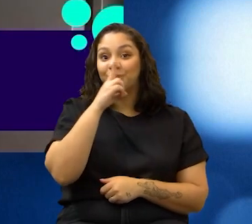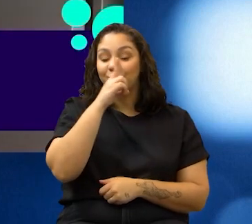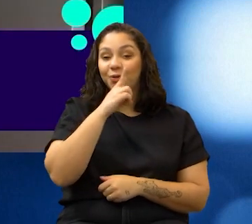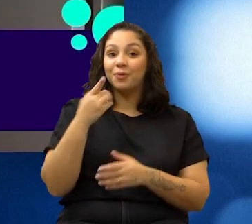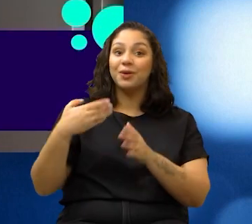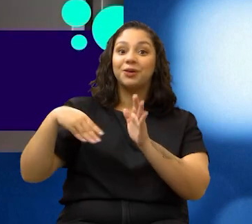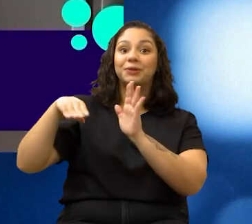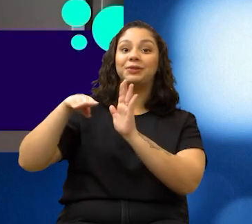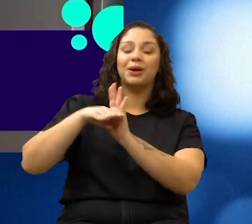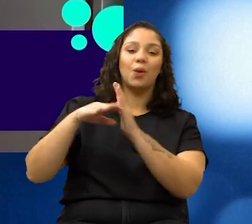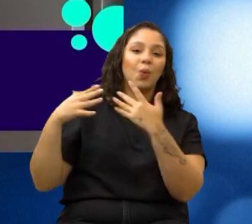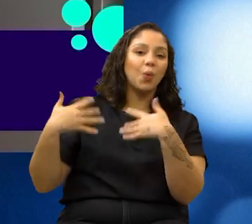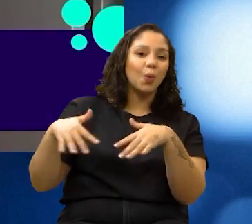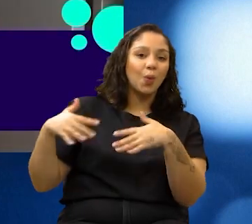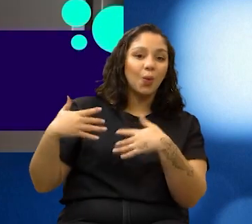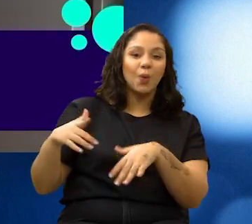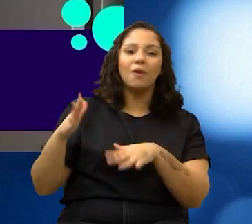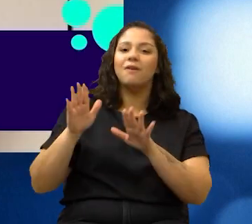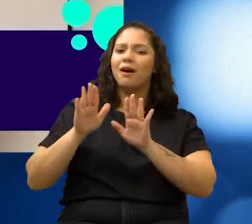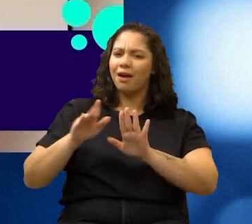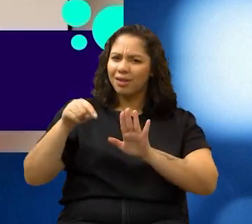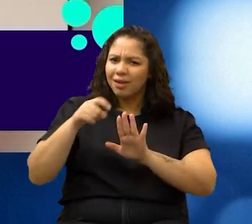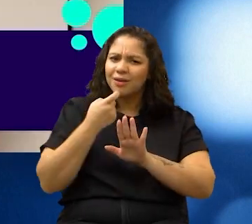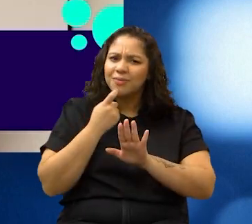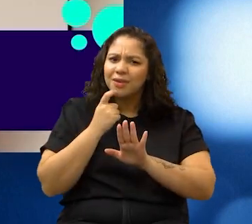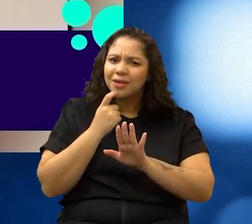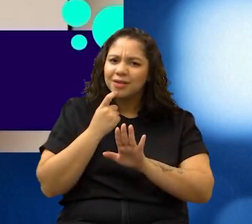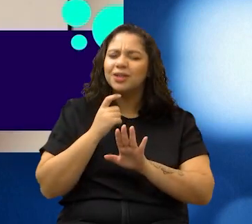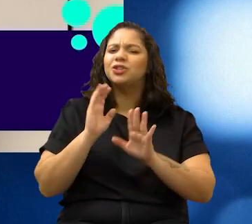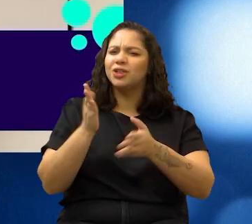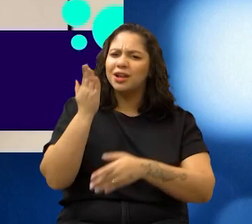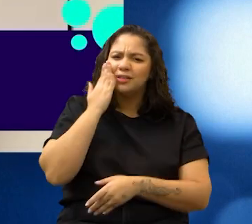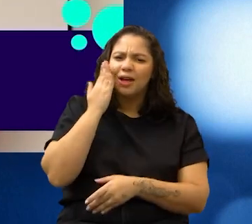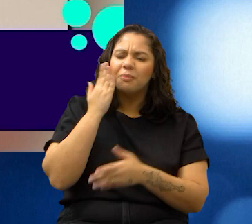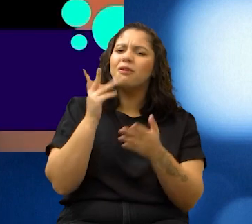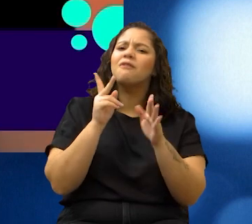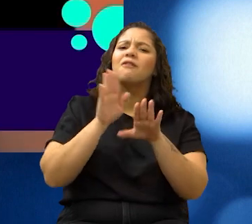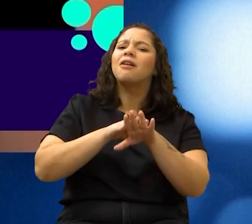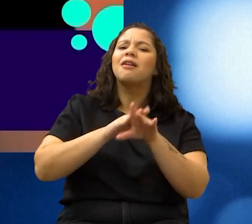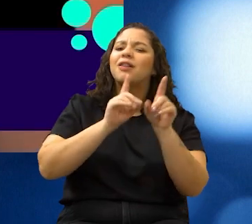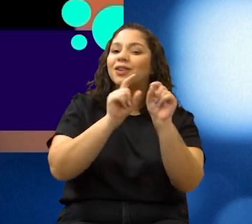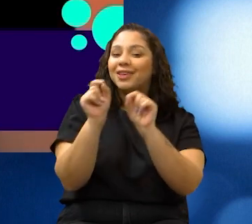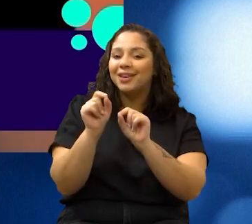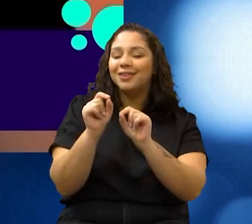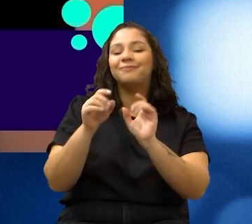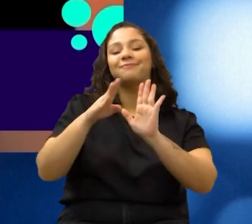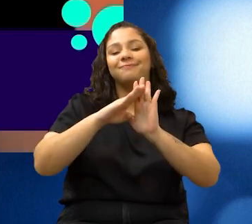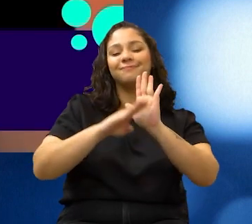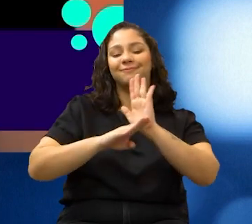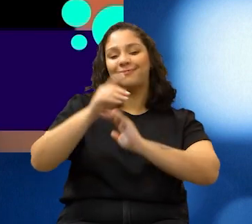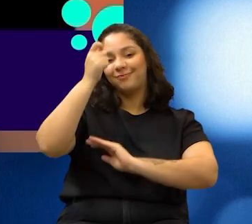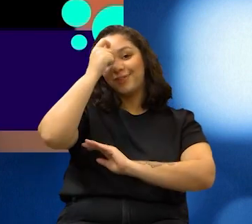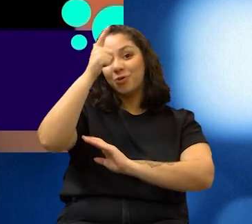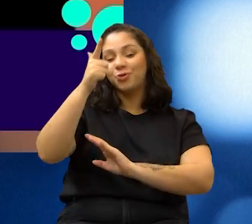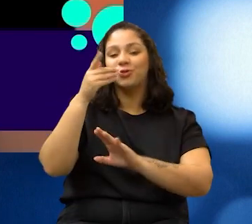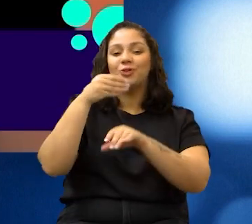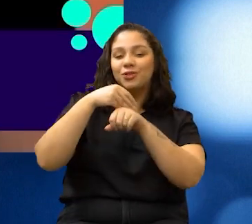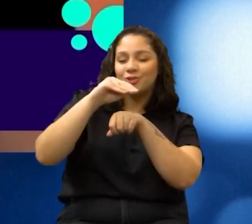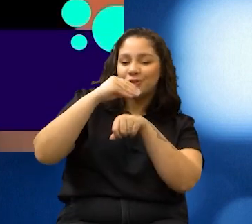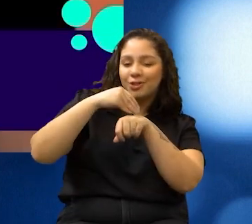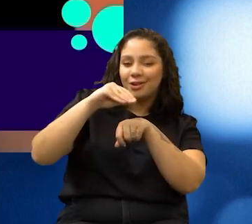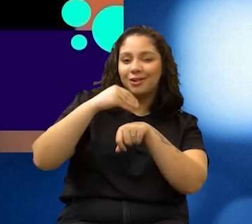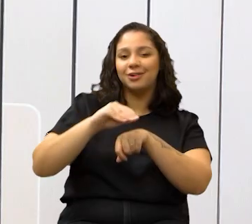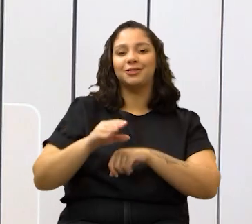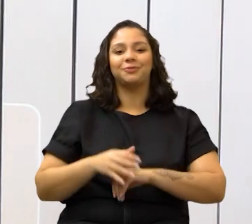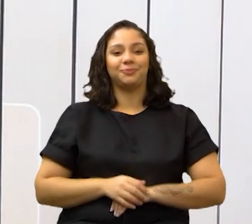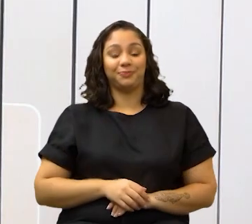estão chegando. Você vai ficar aqui em Campinas? Já sabe o que fazer? A Agenda Cultural te dá muitas